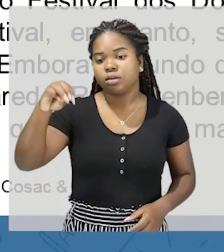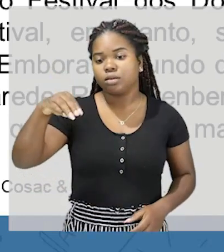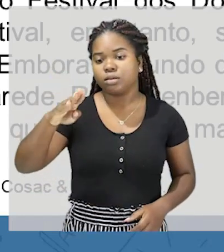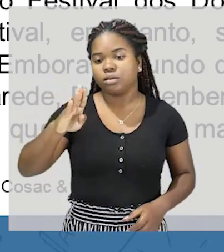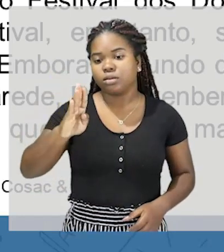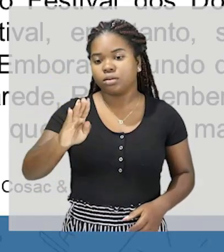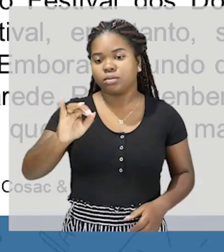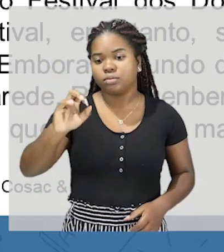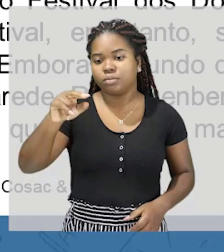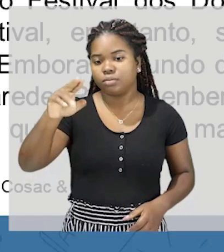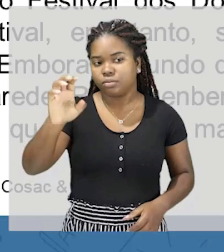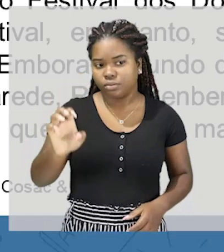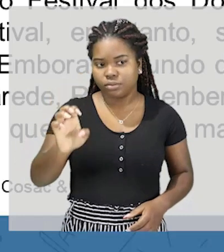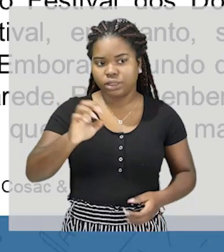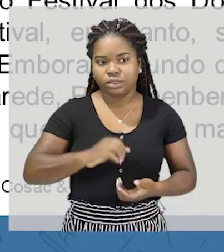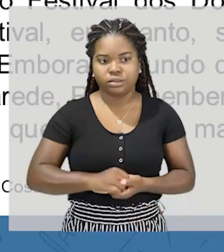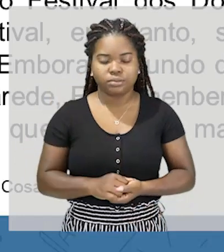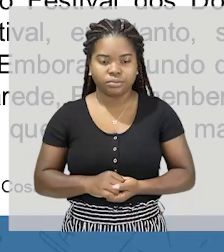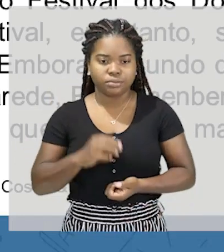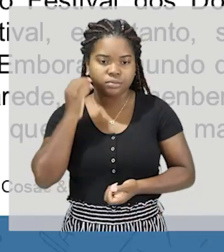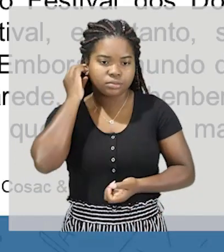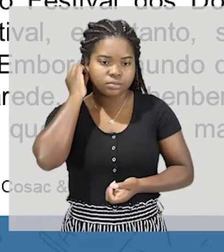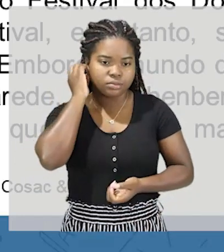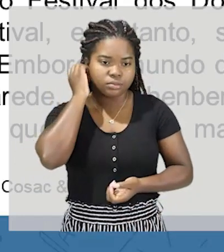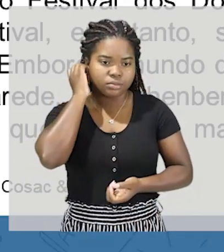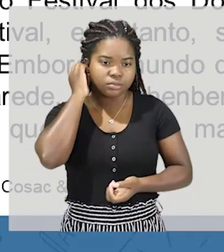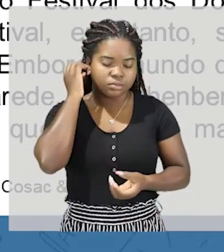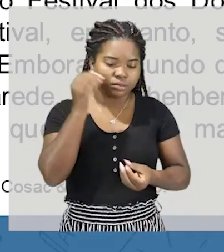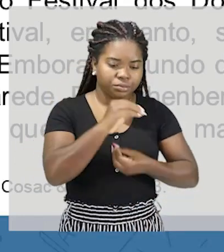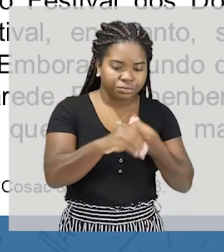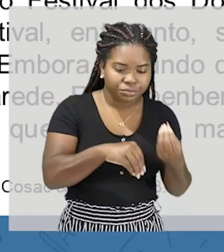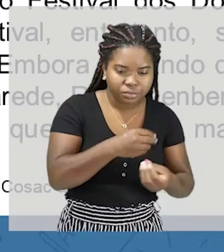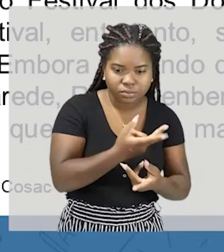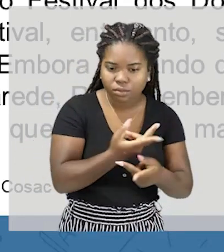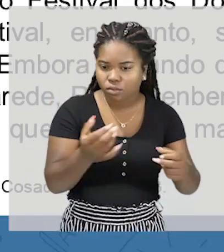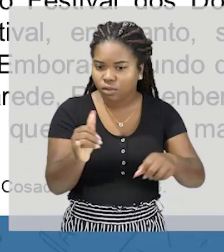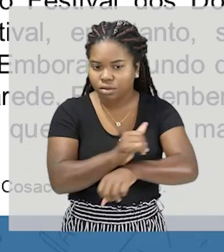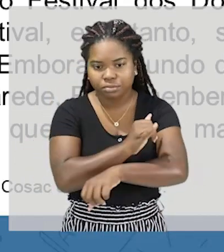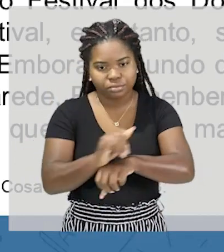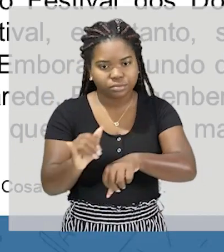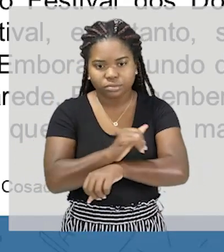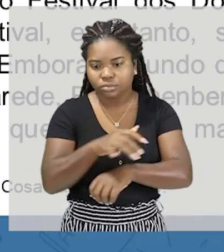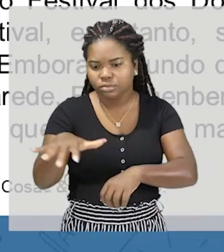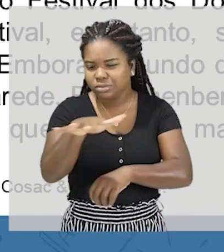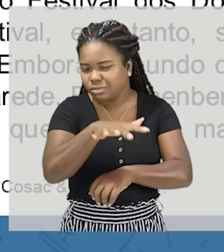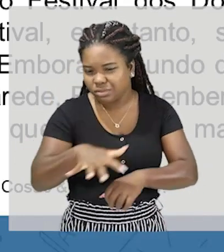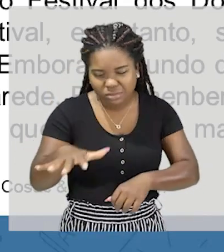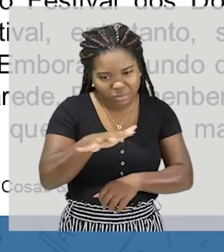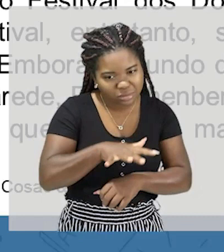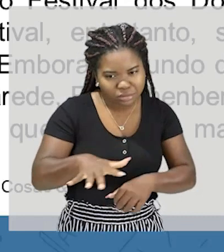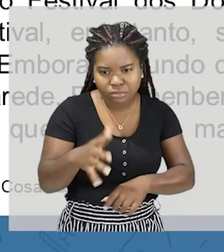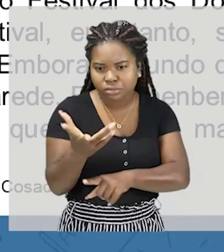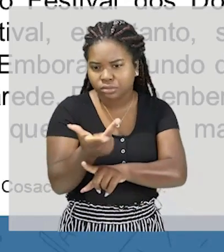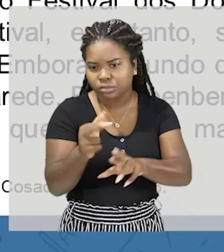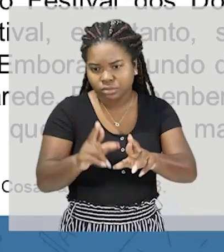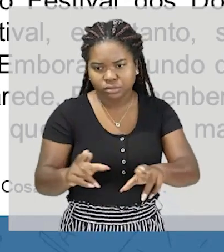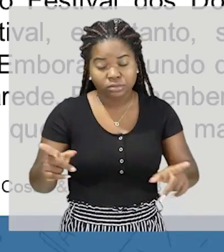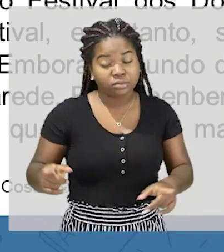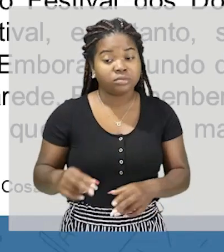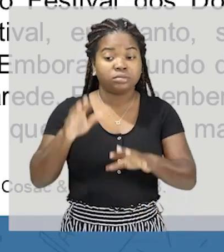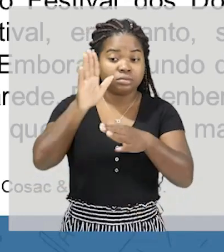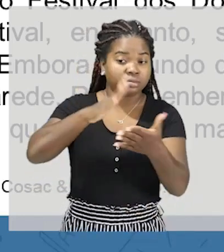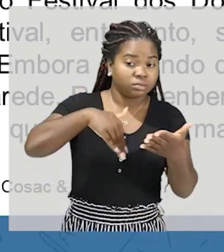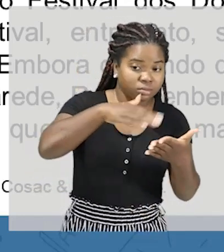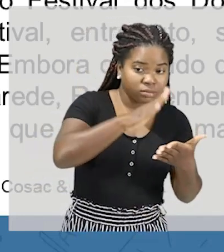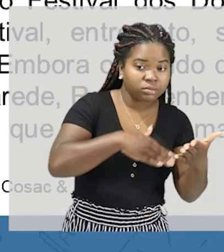a Michelle me corrigir em inglês. É você misturar técnicas de várias áreas artísticas diferentes. Nesse caso, da pintura